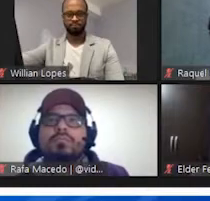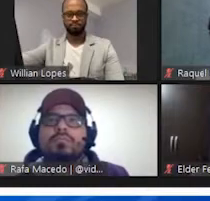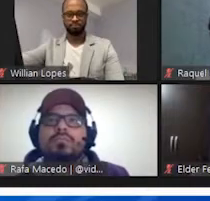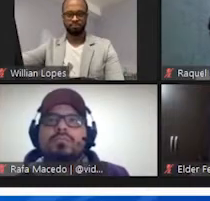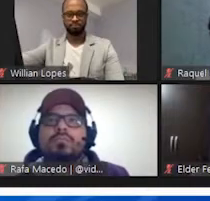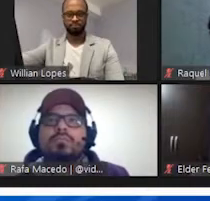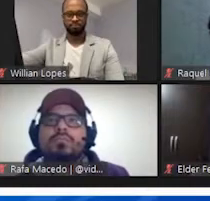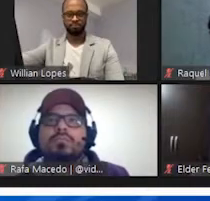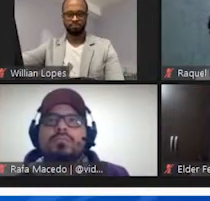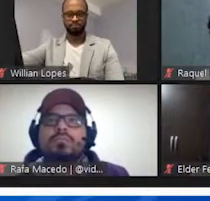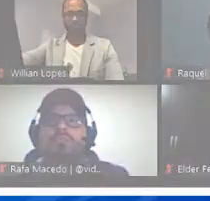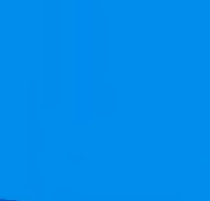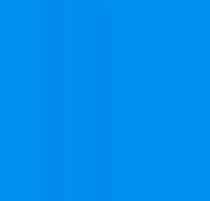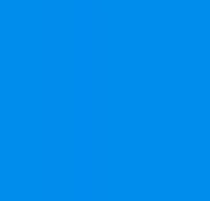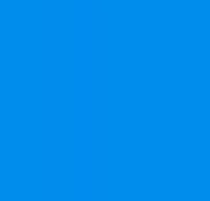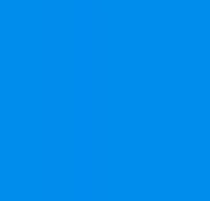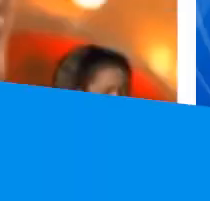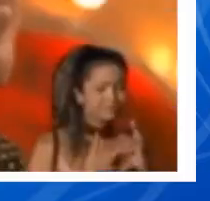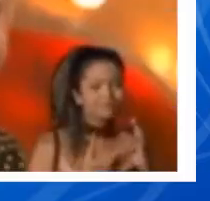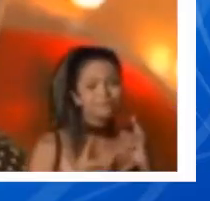Fiquei chorando lá, cantando.